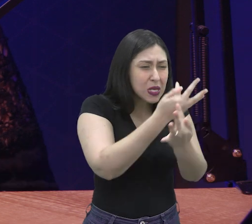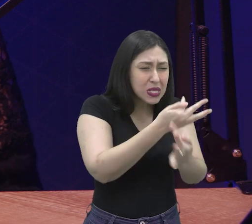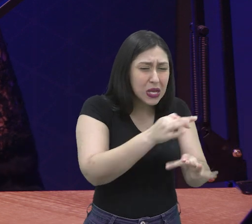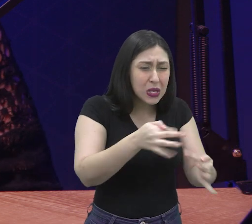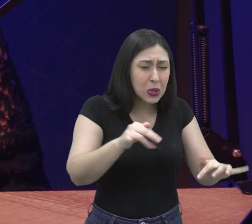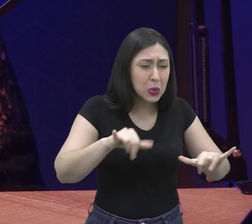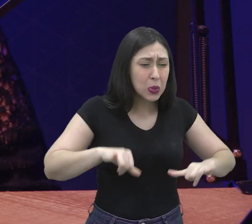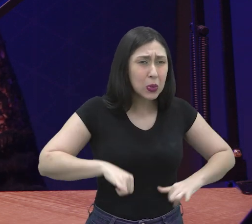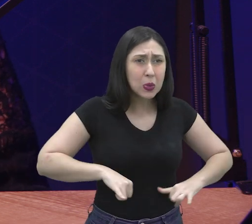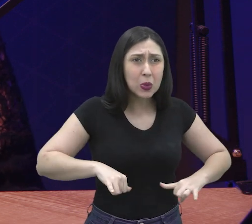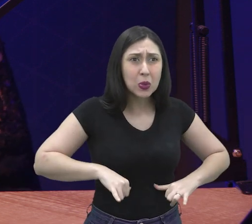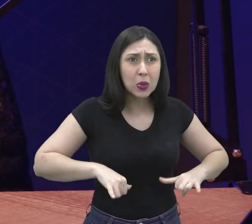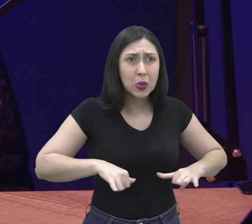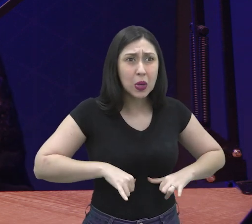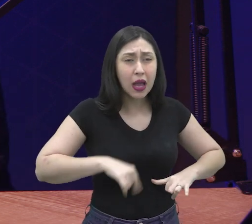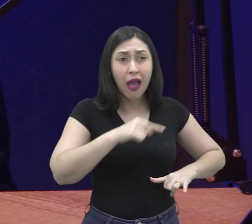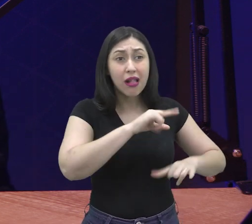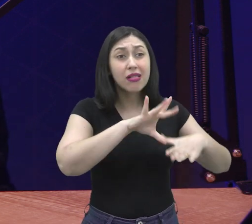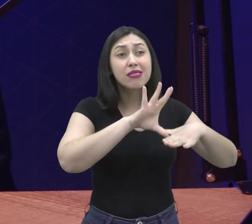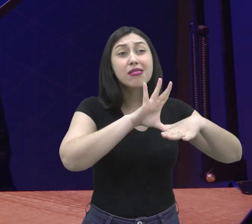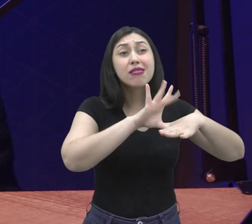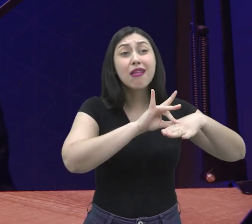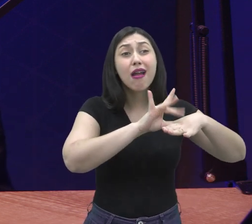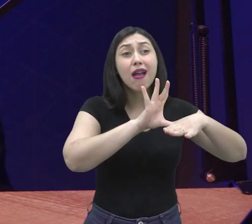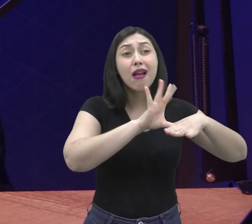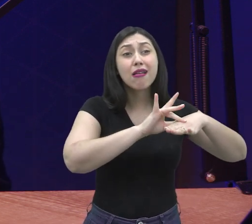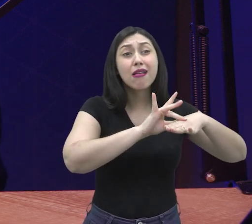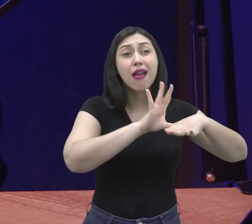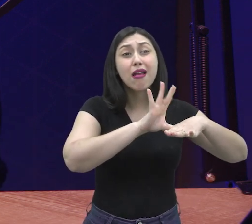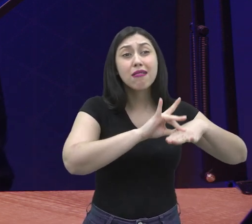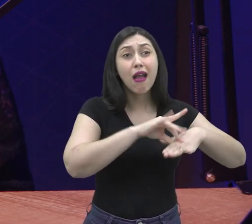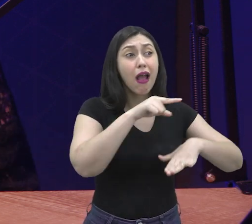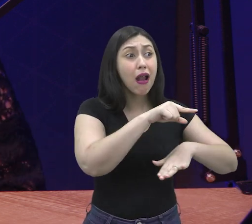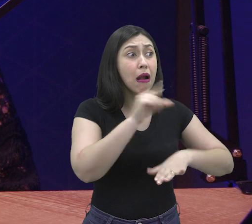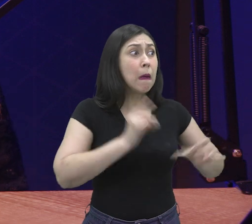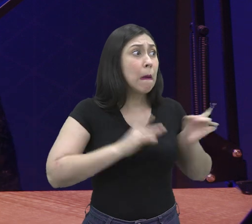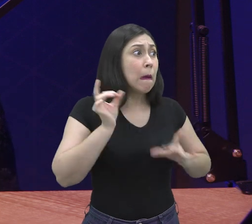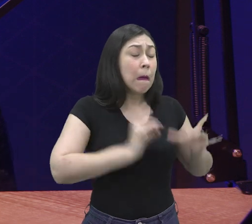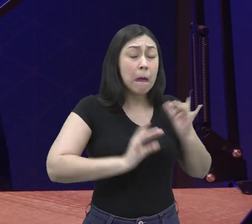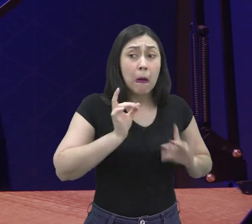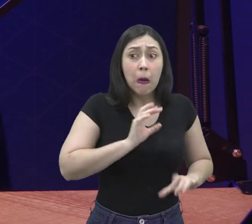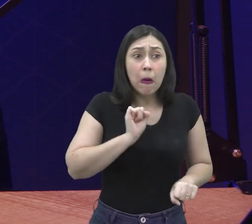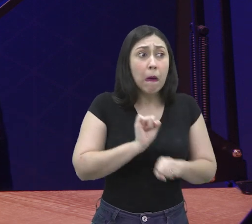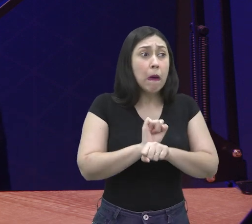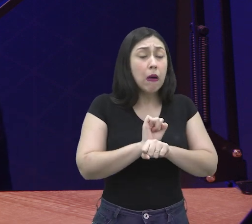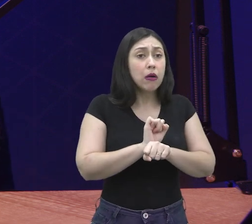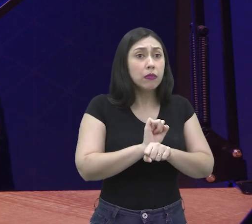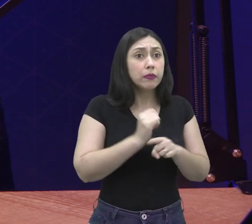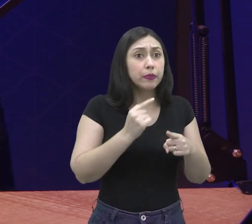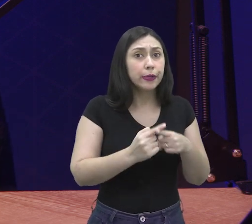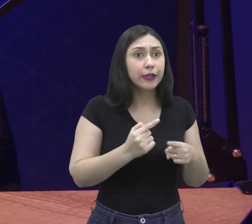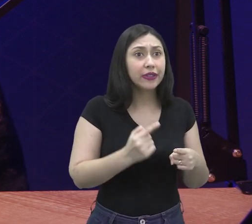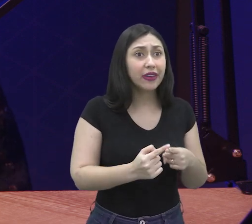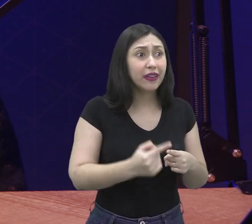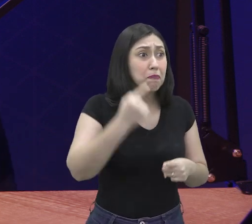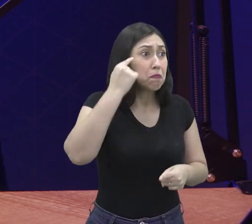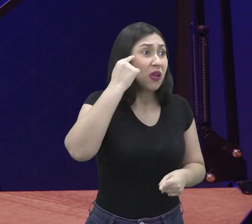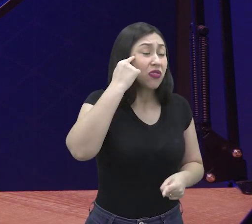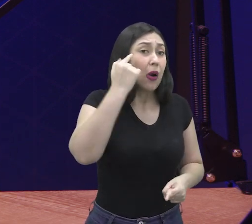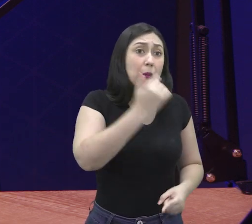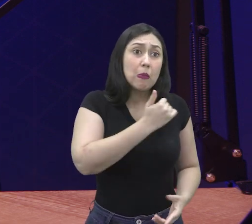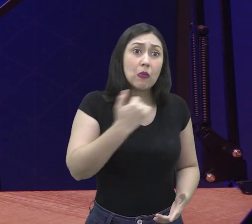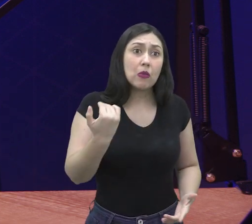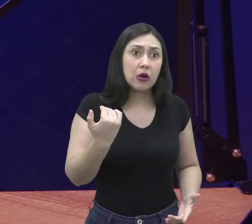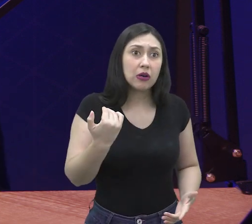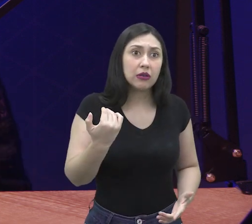ele estava enfrentando ali, da desidratação, ele estava em estado de choque porque, assim, ele estava achando que ele